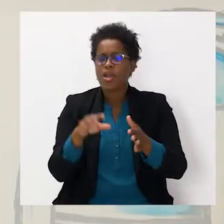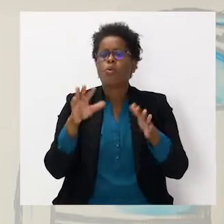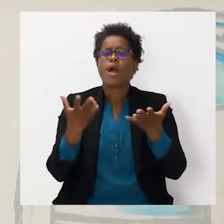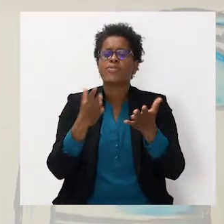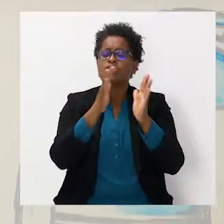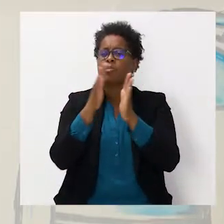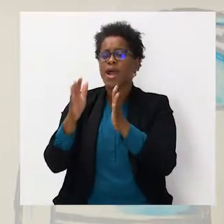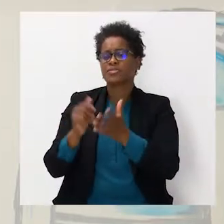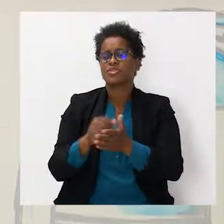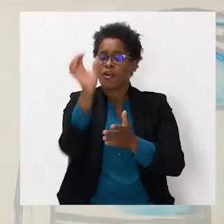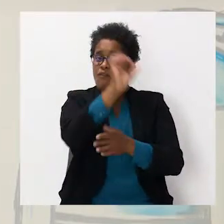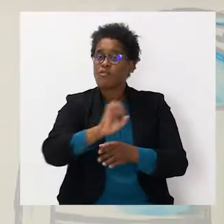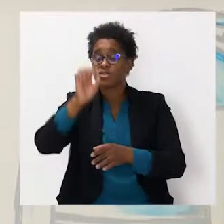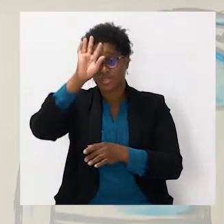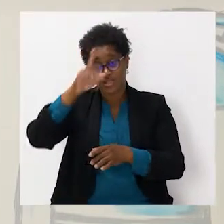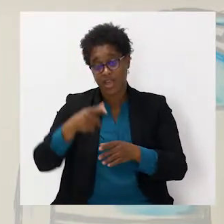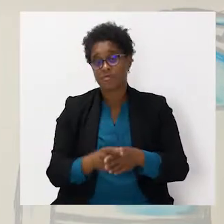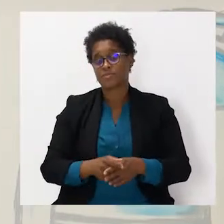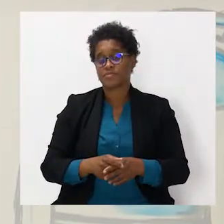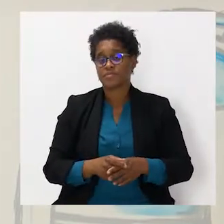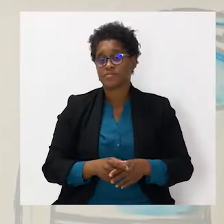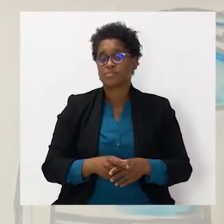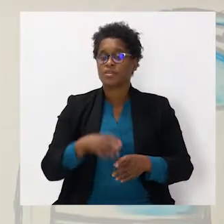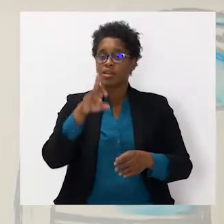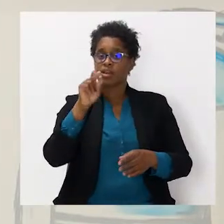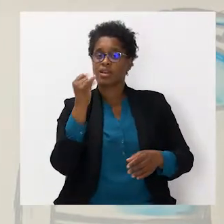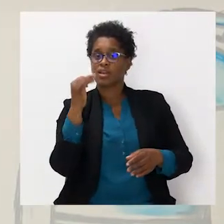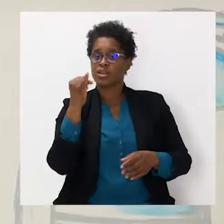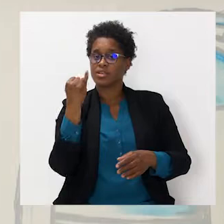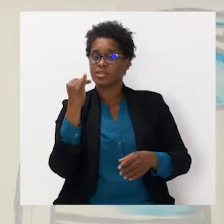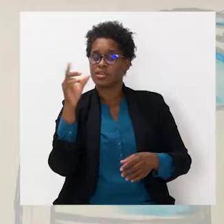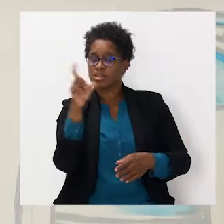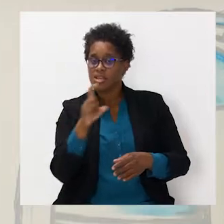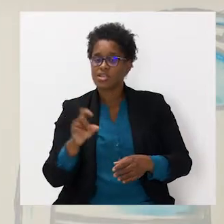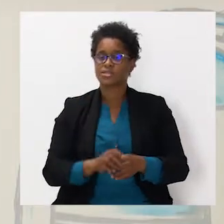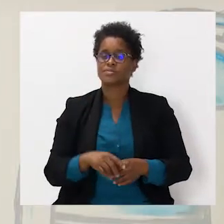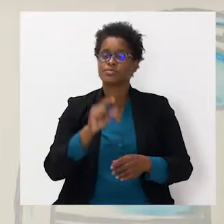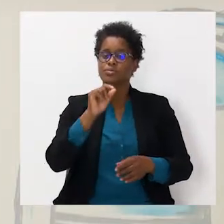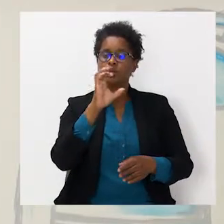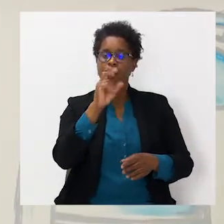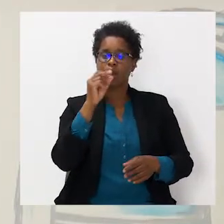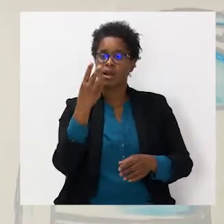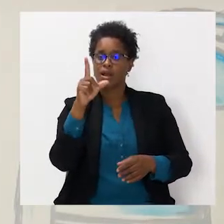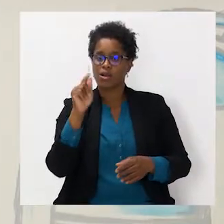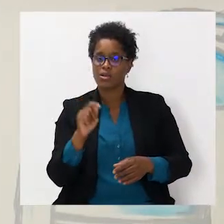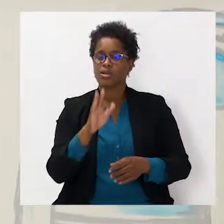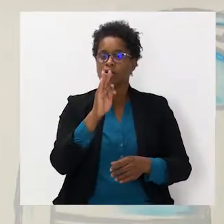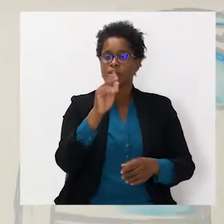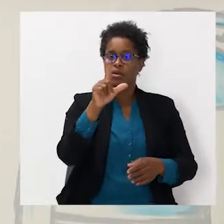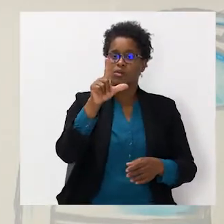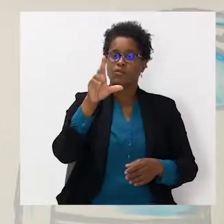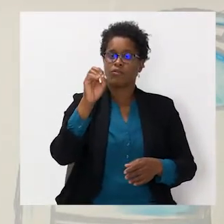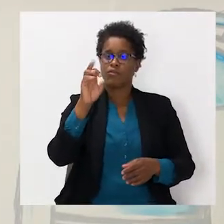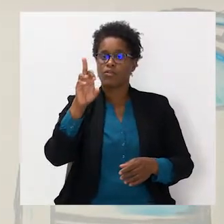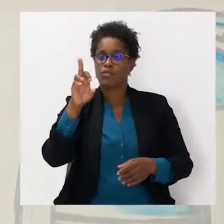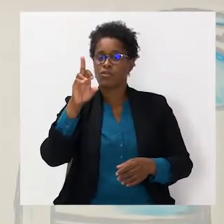partes? Vocês sabem? Vamos dizer, tem raiz, caule, folhas,